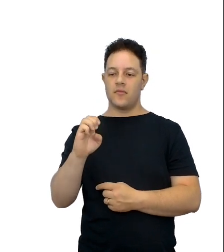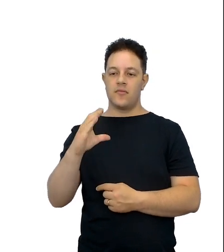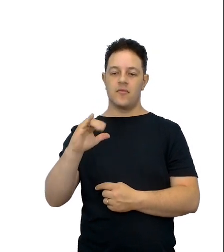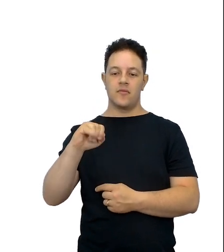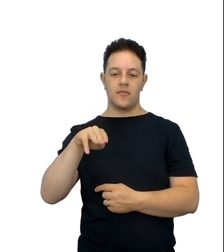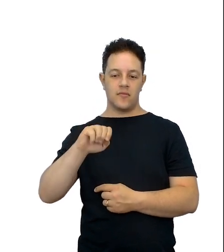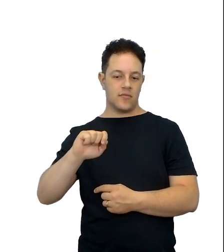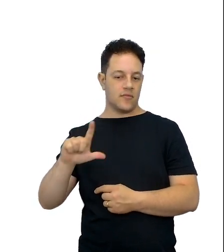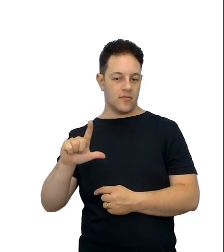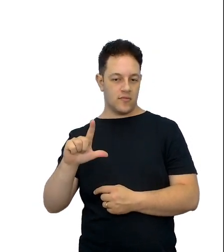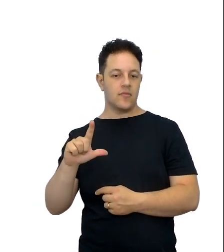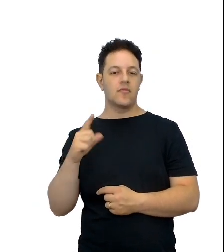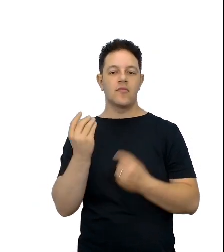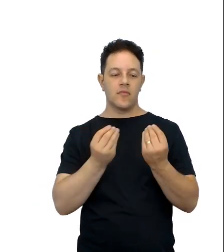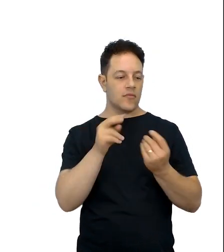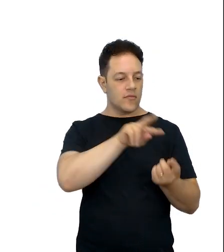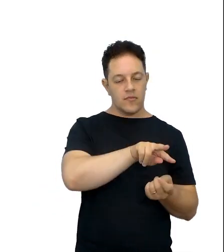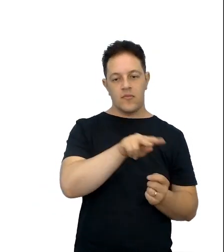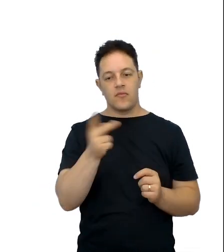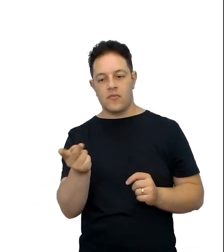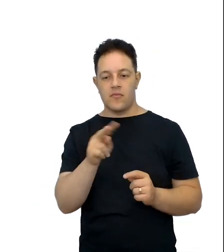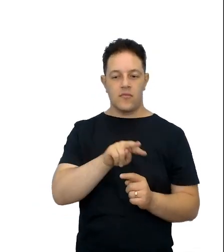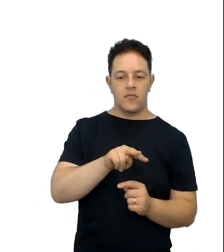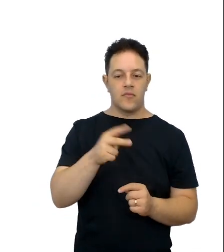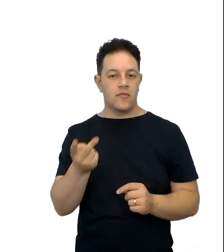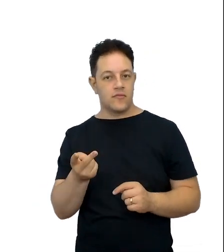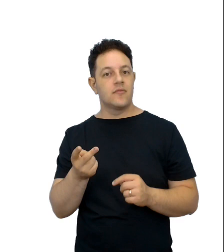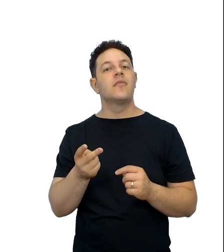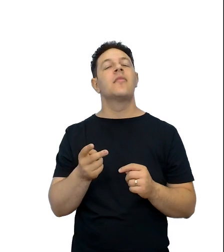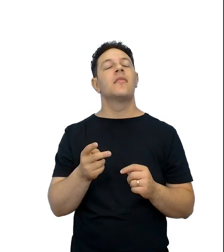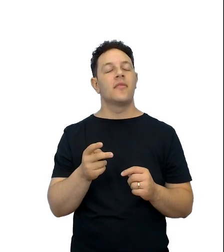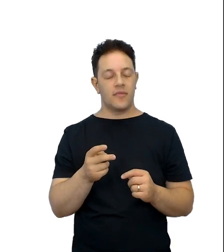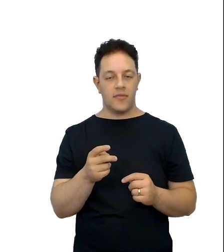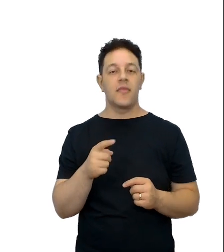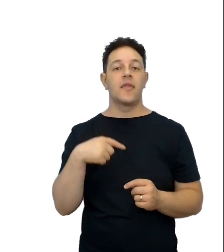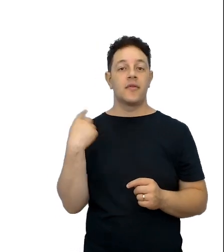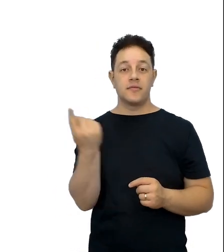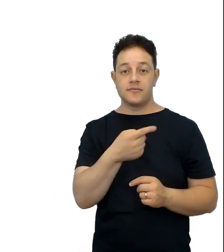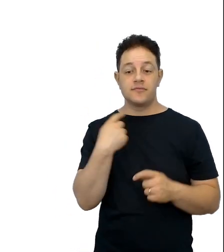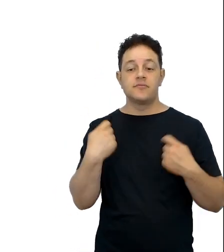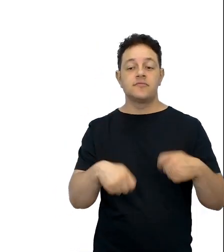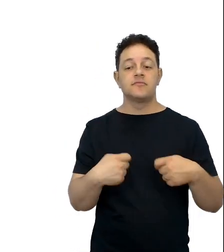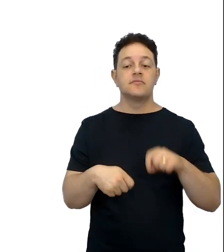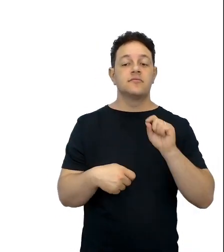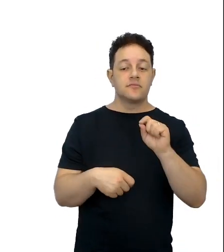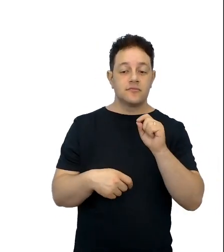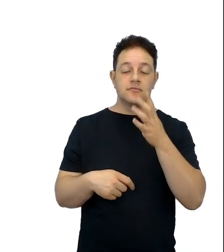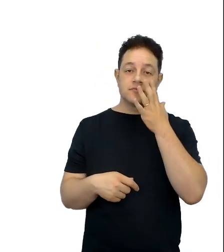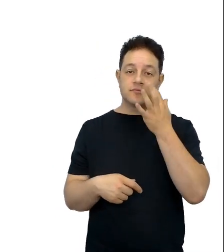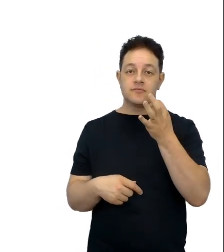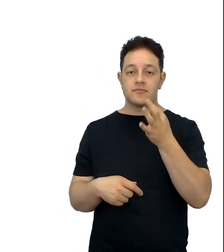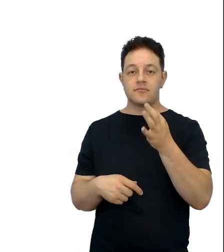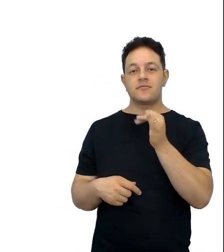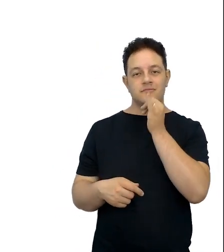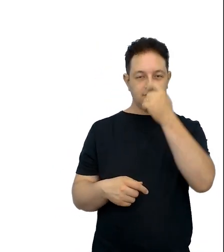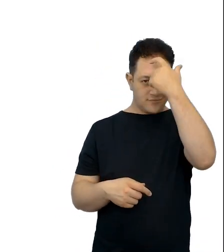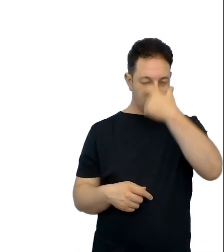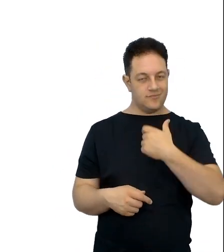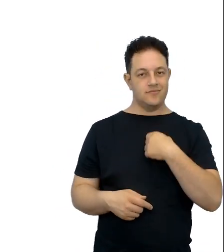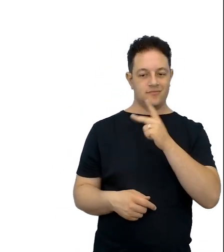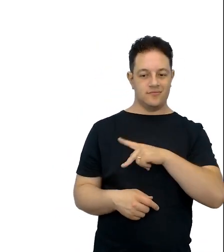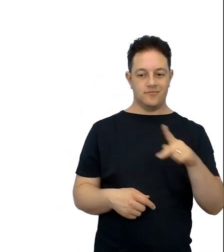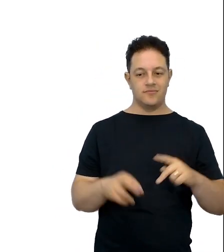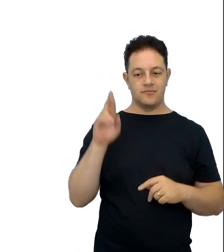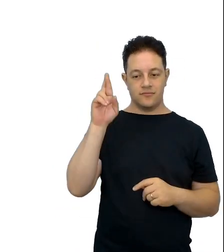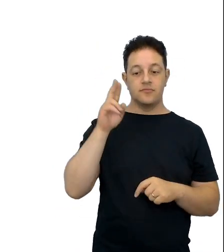outra. Como eu já comentei, e nas formações, nós precisamos ficar muito atentos, enquanto professores,